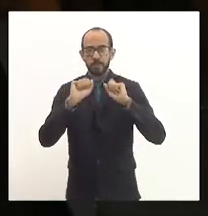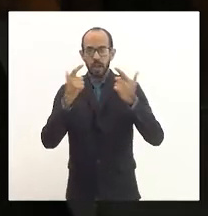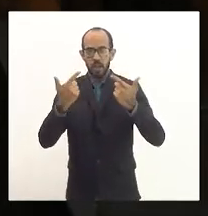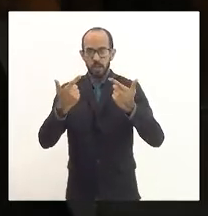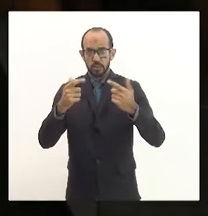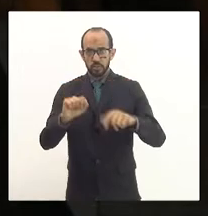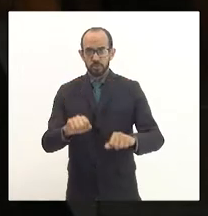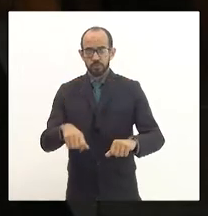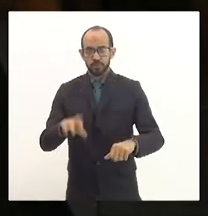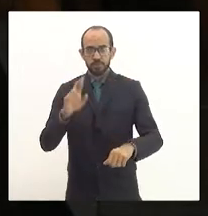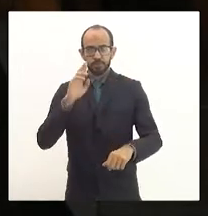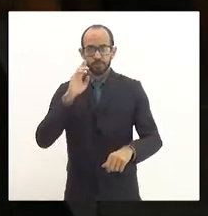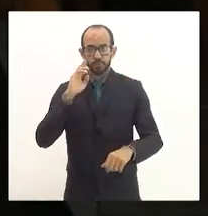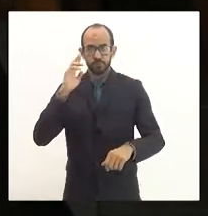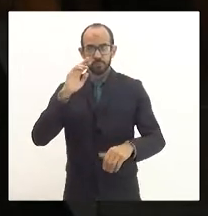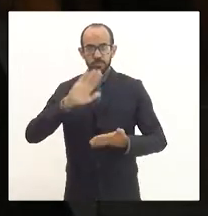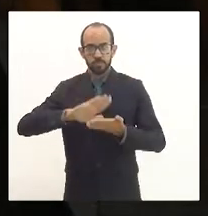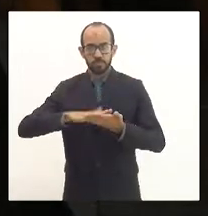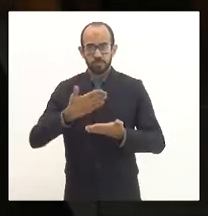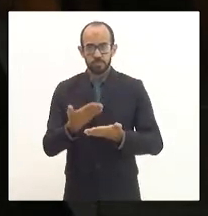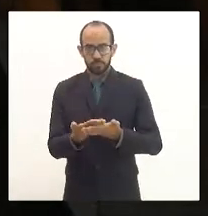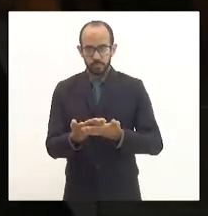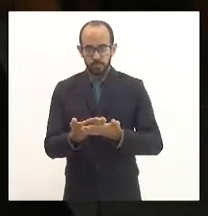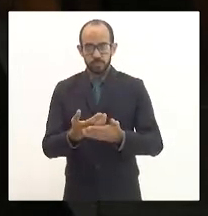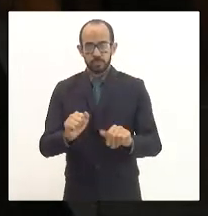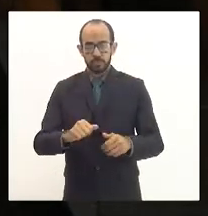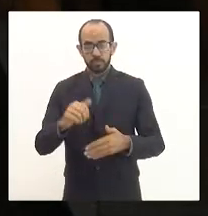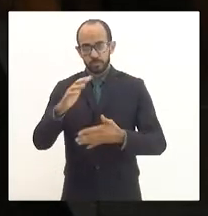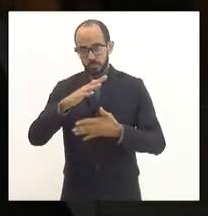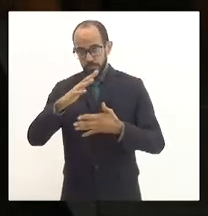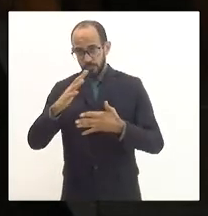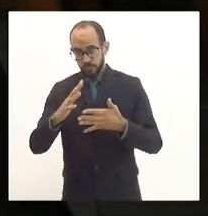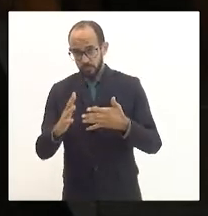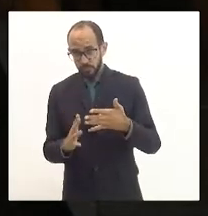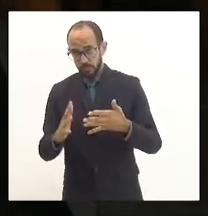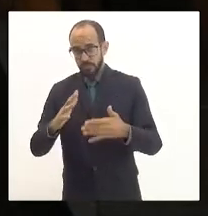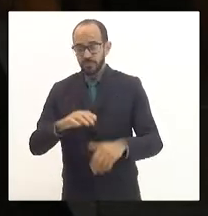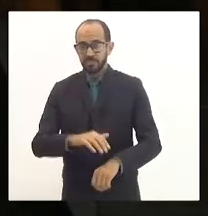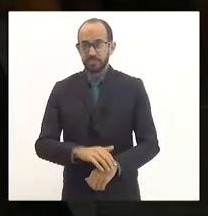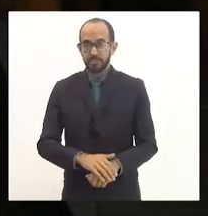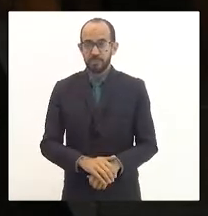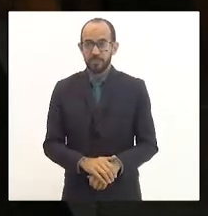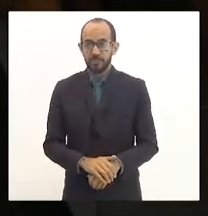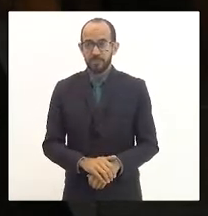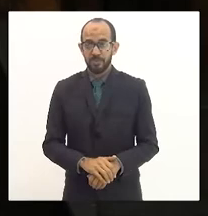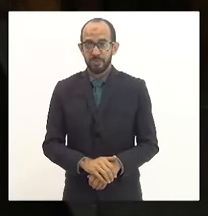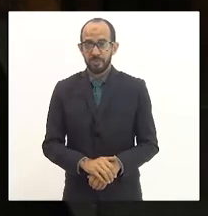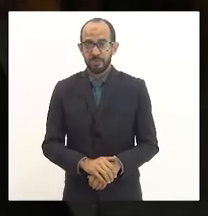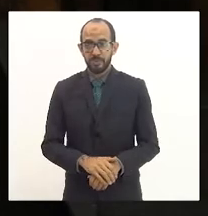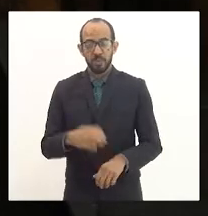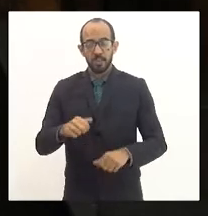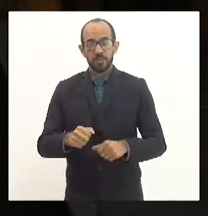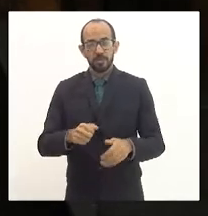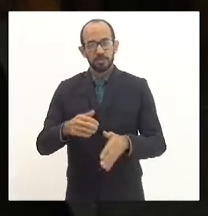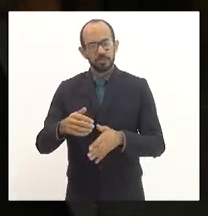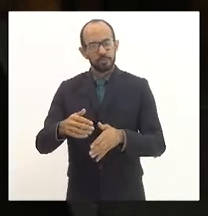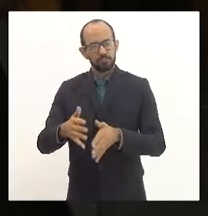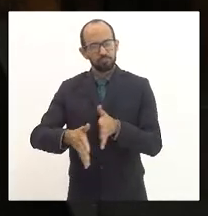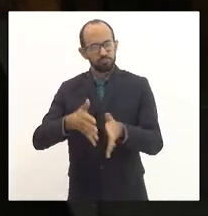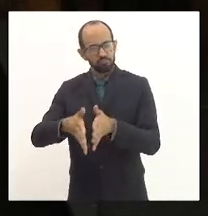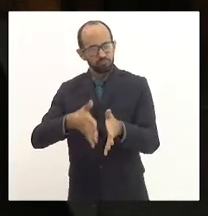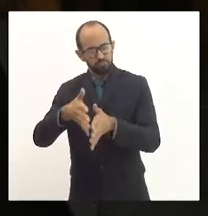shor intérprete da linguagem de libras que leva a nossa